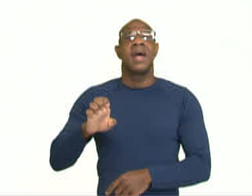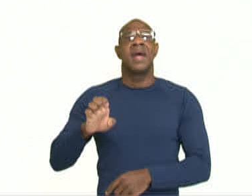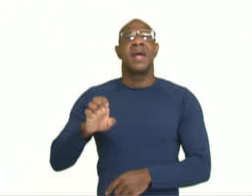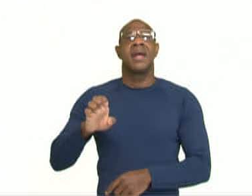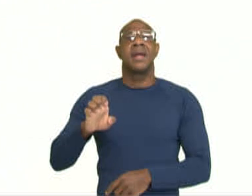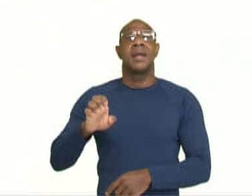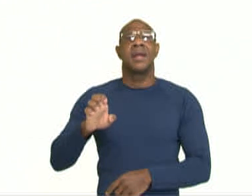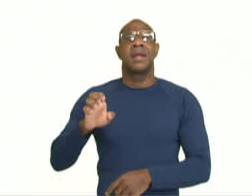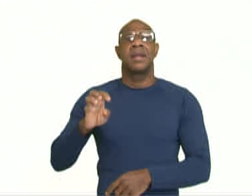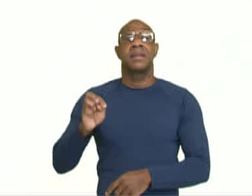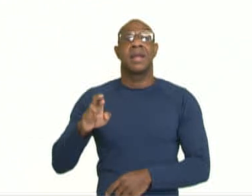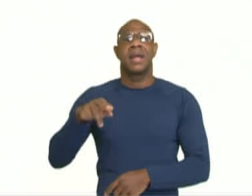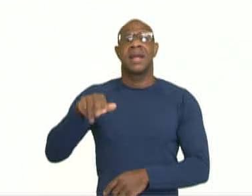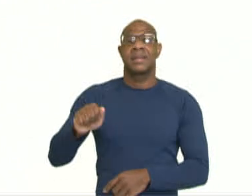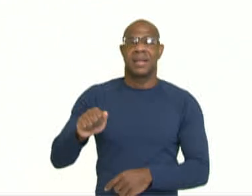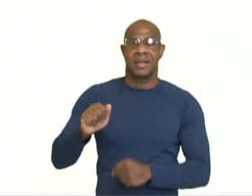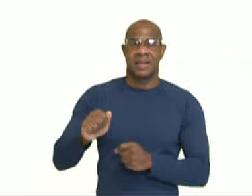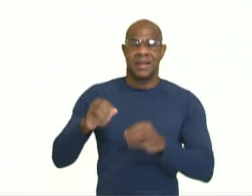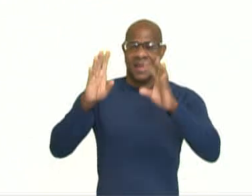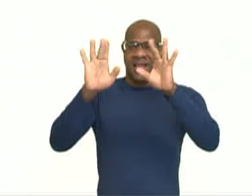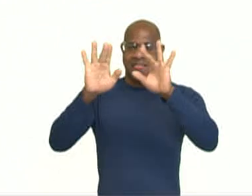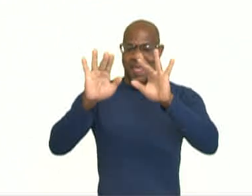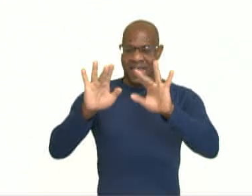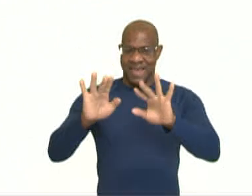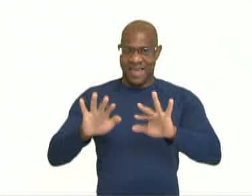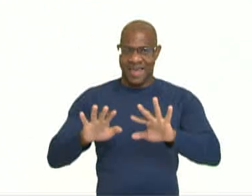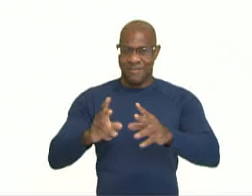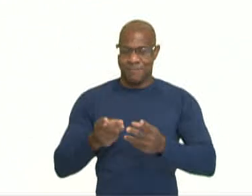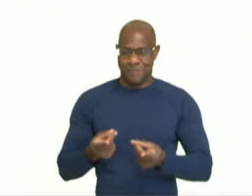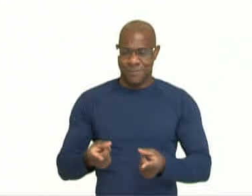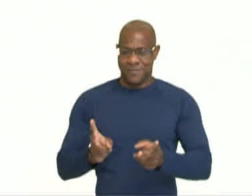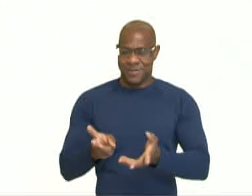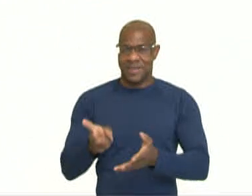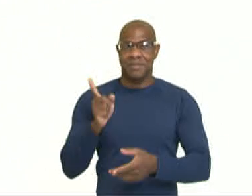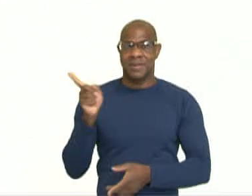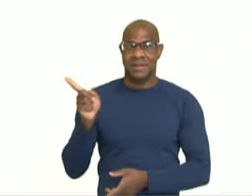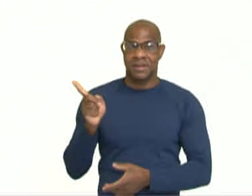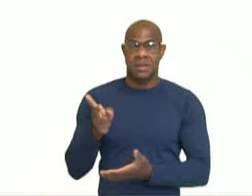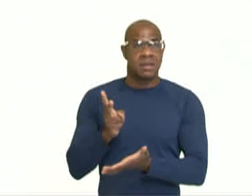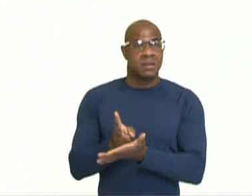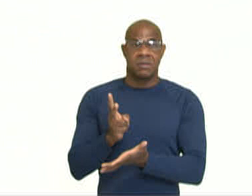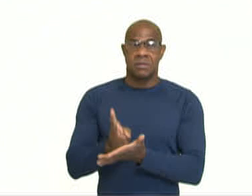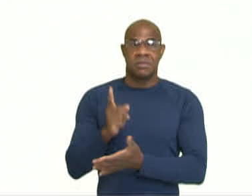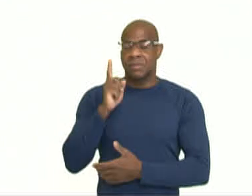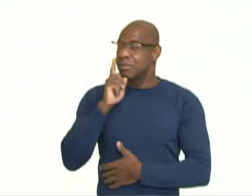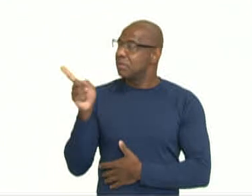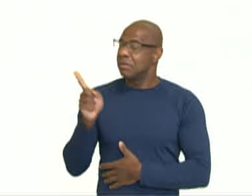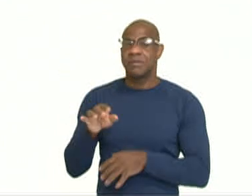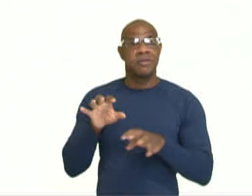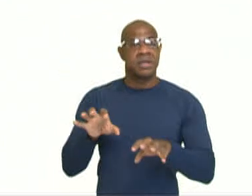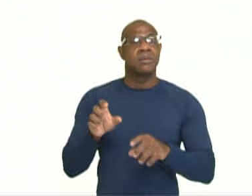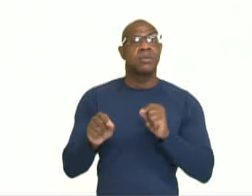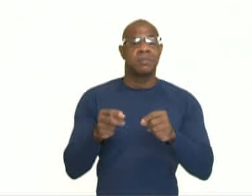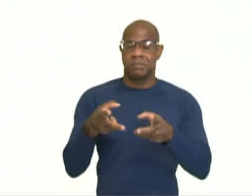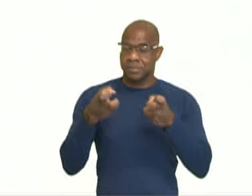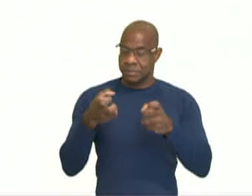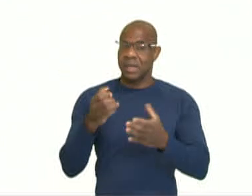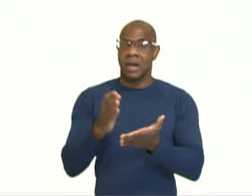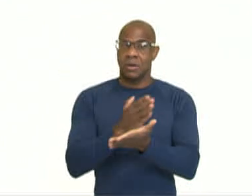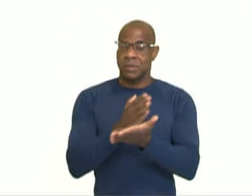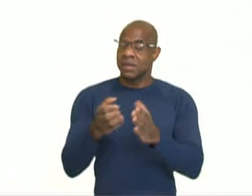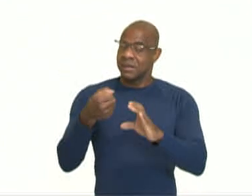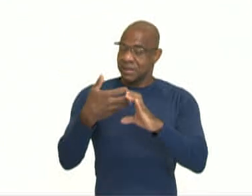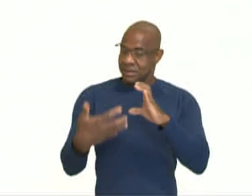uma montanha com neve eterna, devemos observar que normalmente ela é pontiaguda. Verificamos então algumas